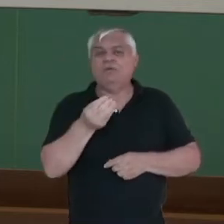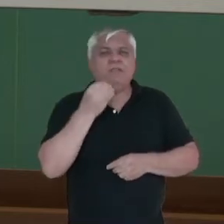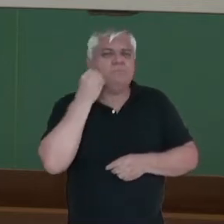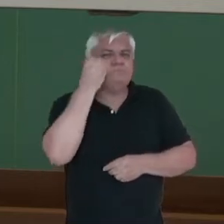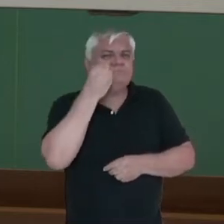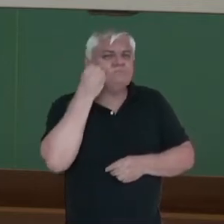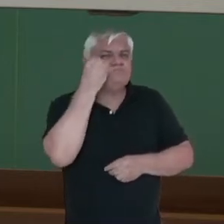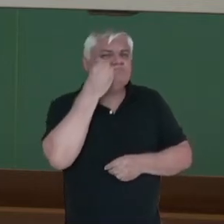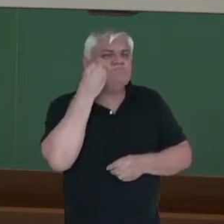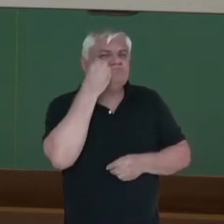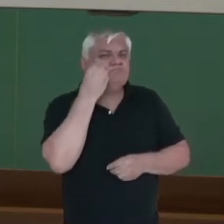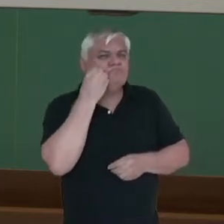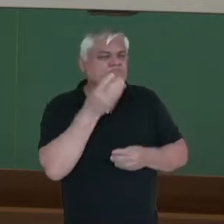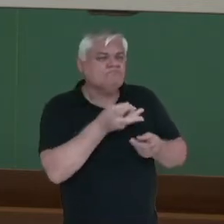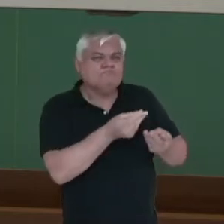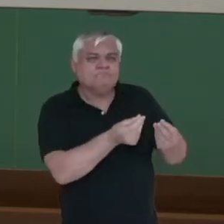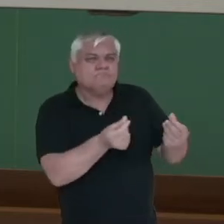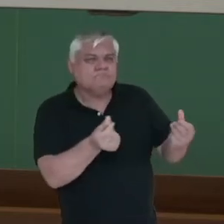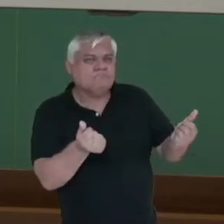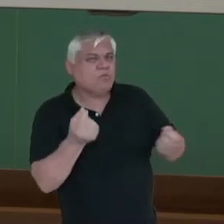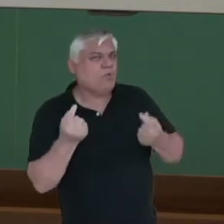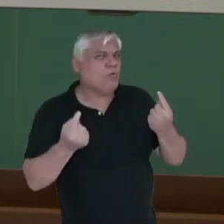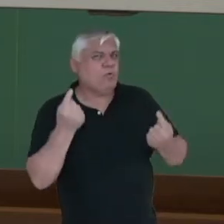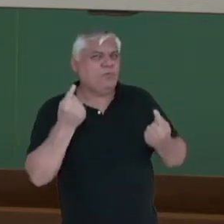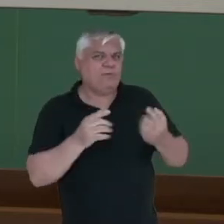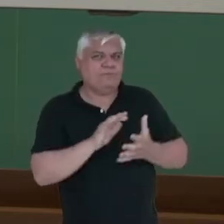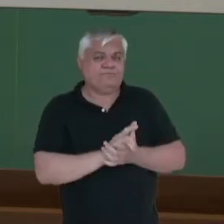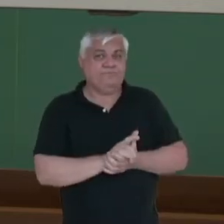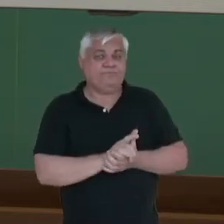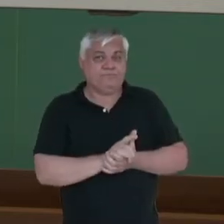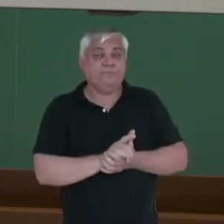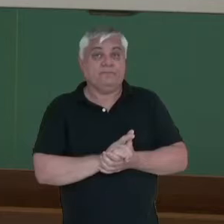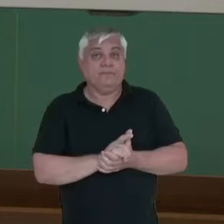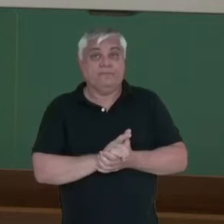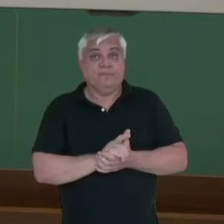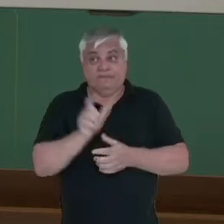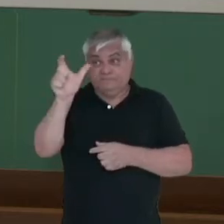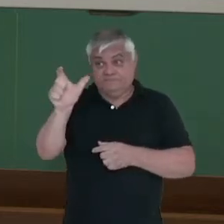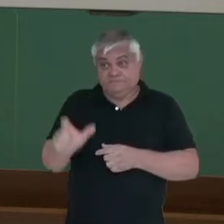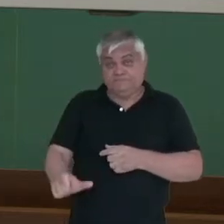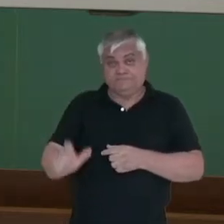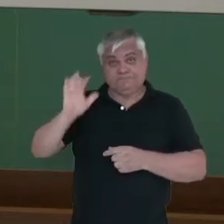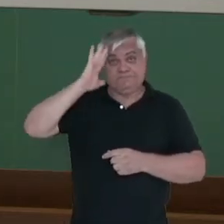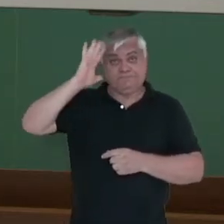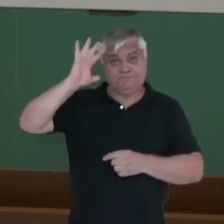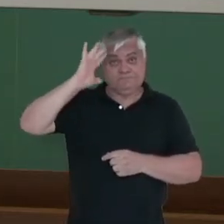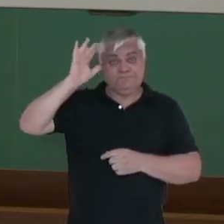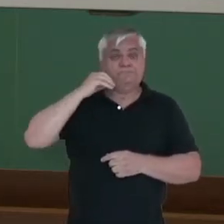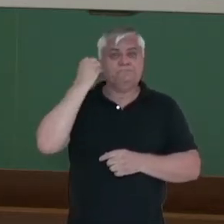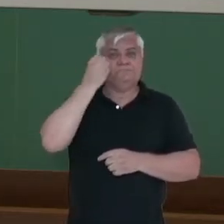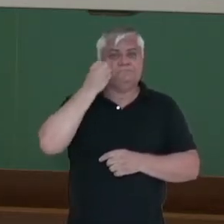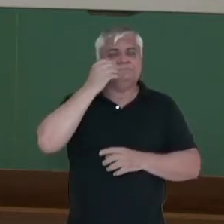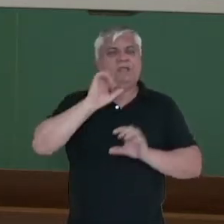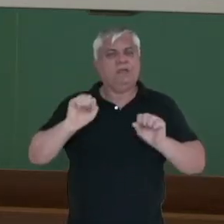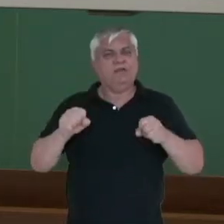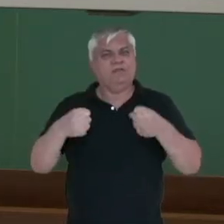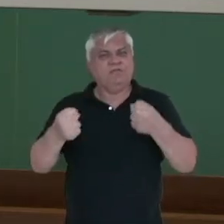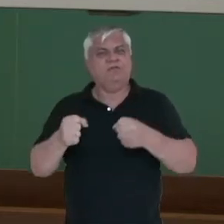experiências sensíveis? Bem, os filósofos empiristas vão defender